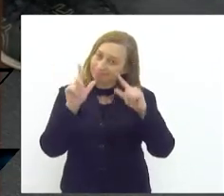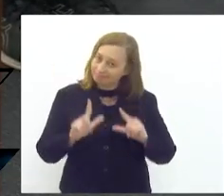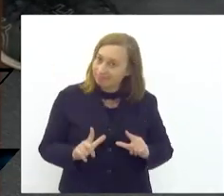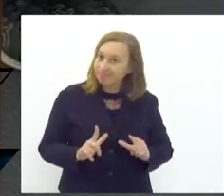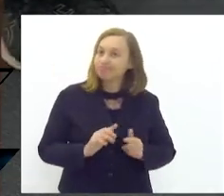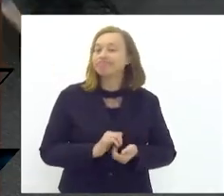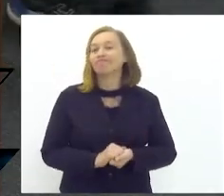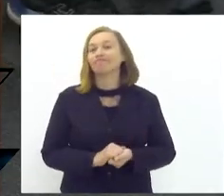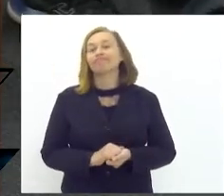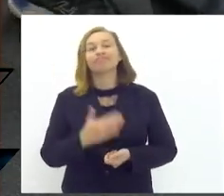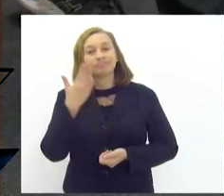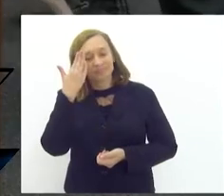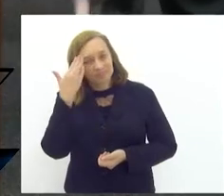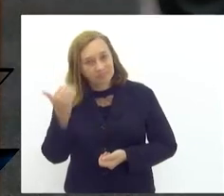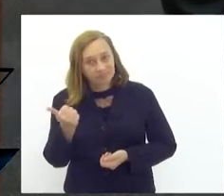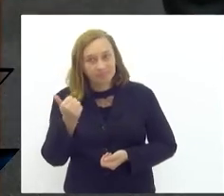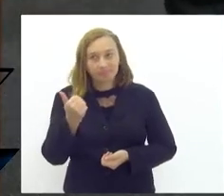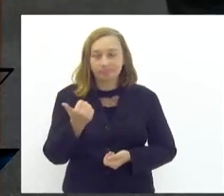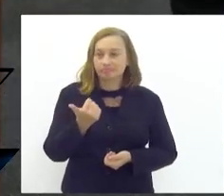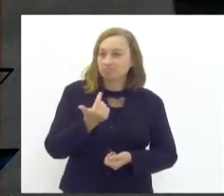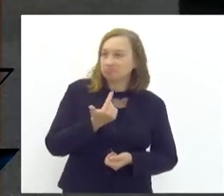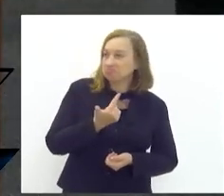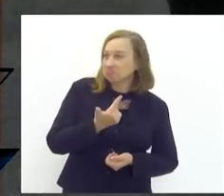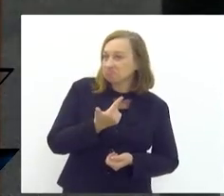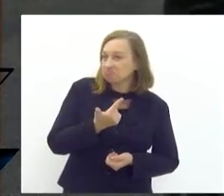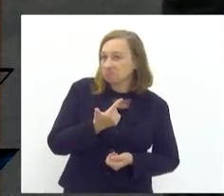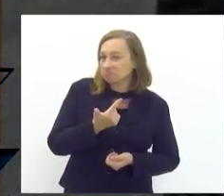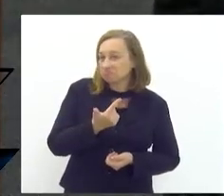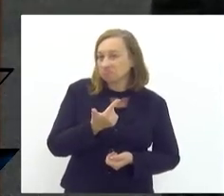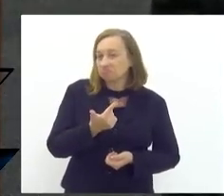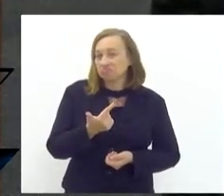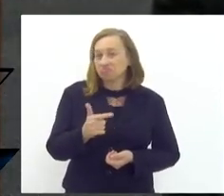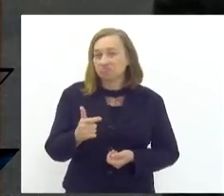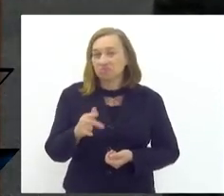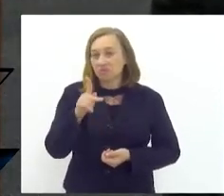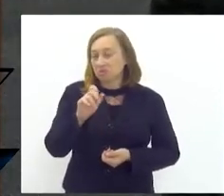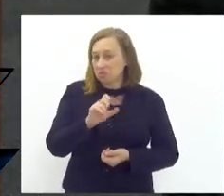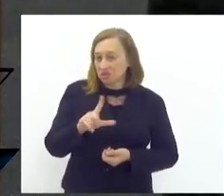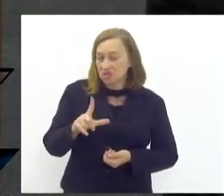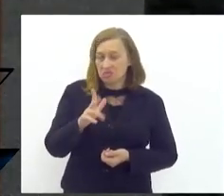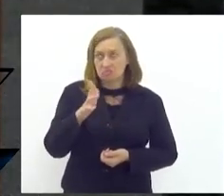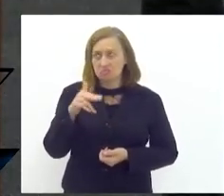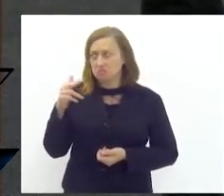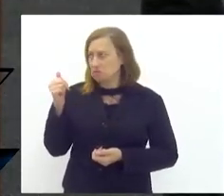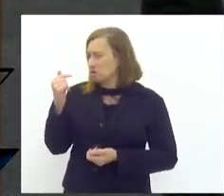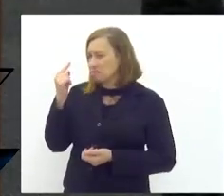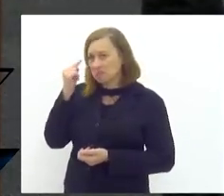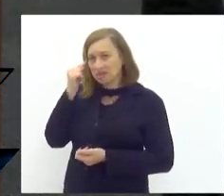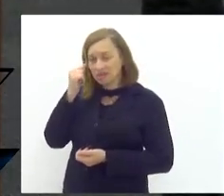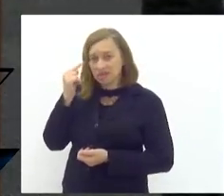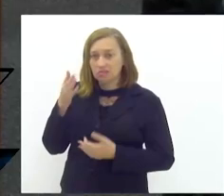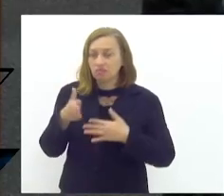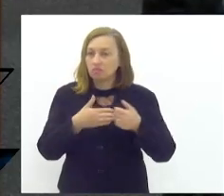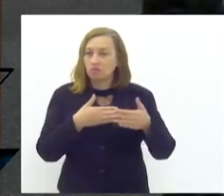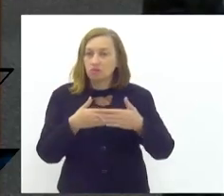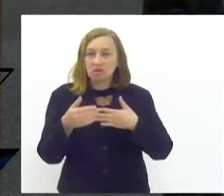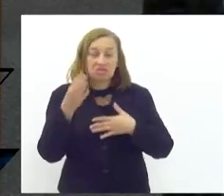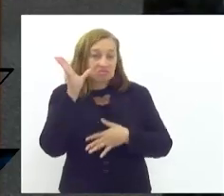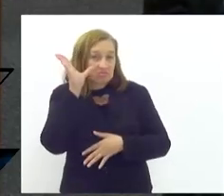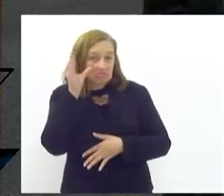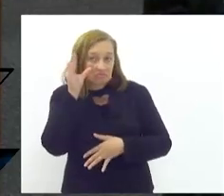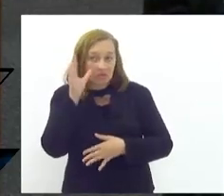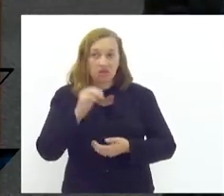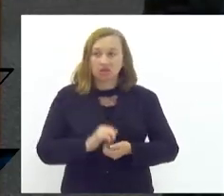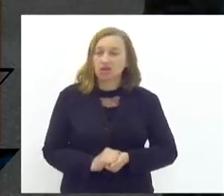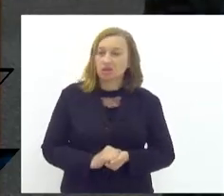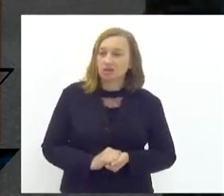de saber que não há por parte do pessoal Eu Jamais pensaria isso qualquer intenção que não